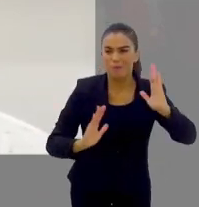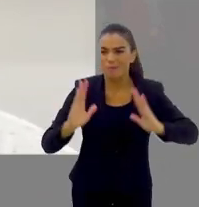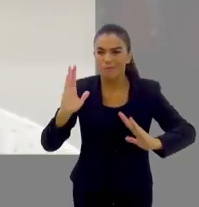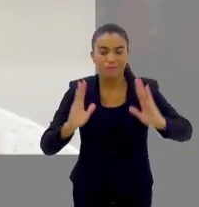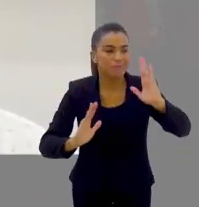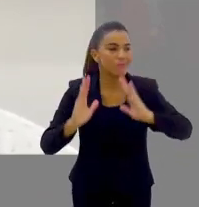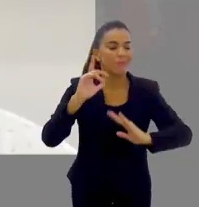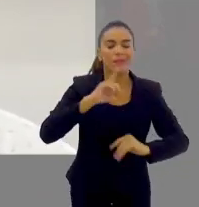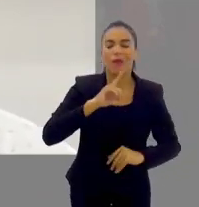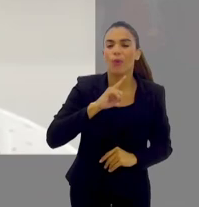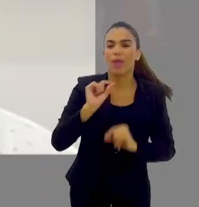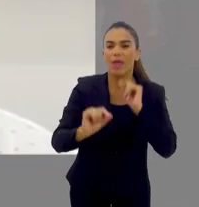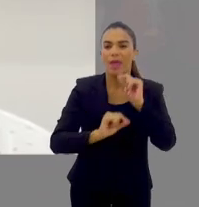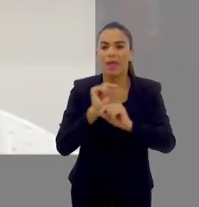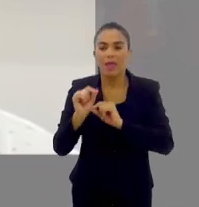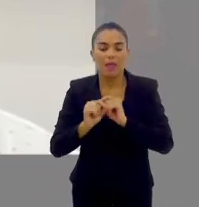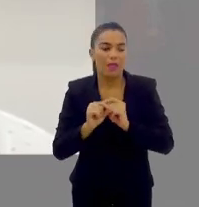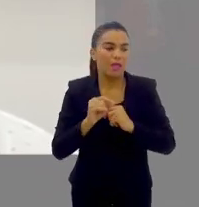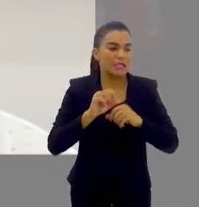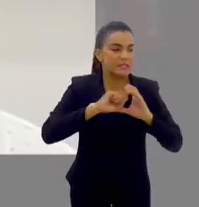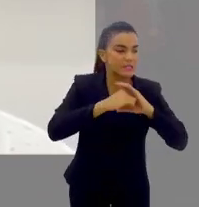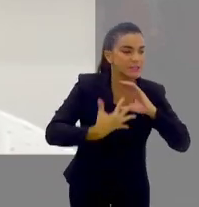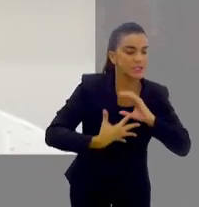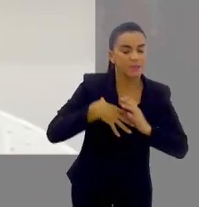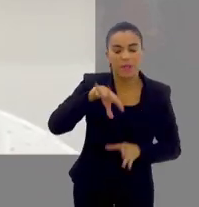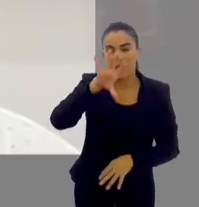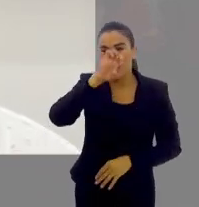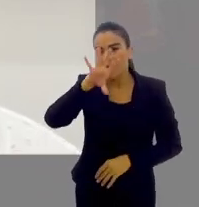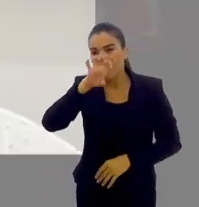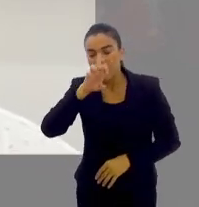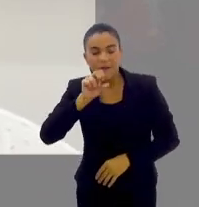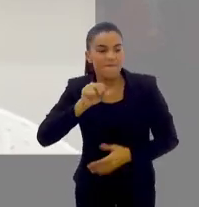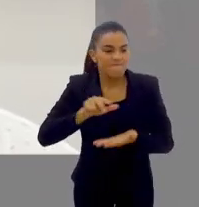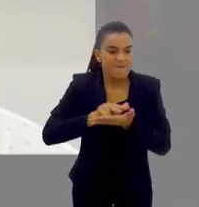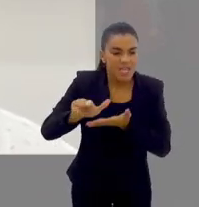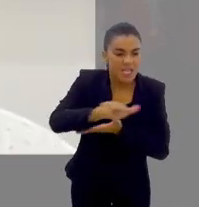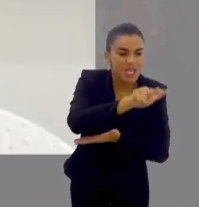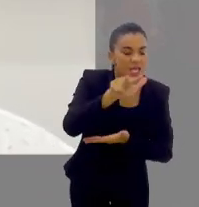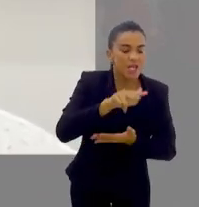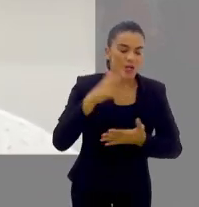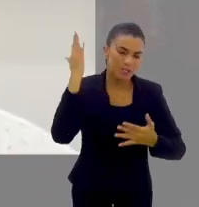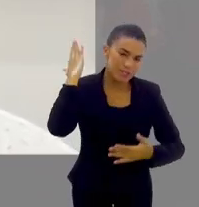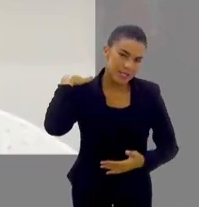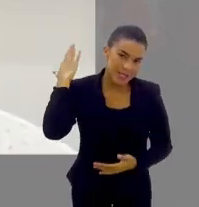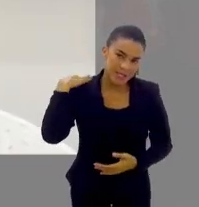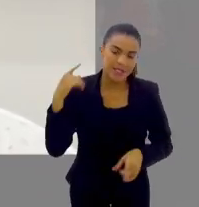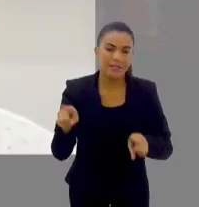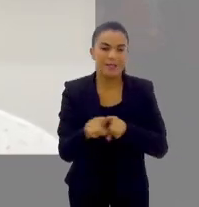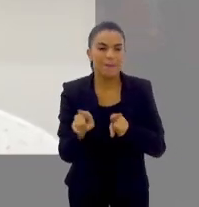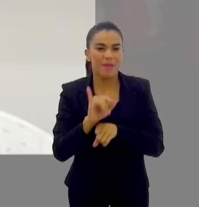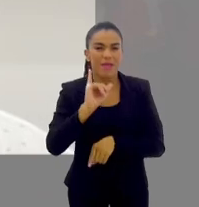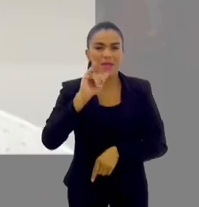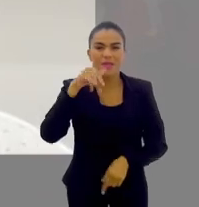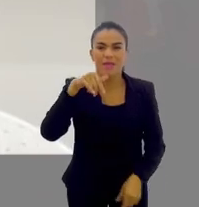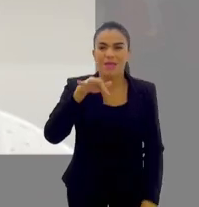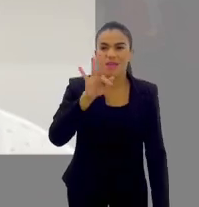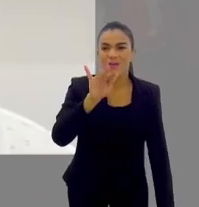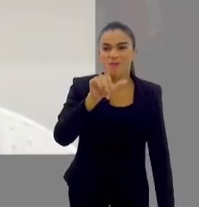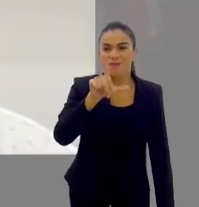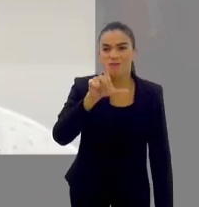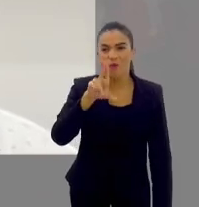maio, onde iremos encarar vírus respiratórios, e vírus essencial respiratório,